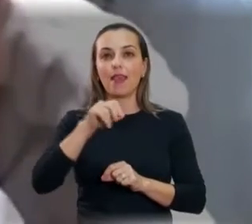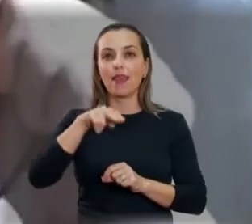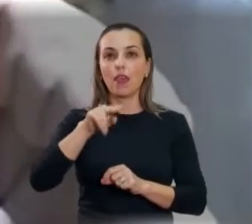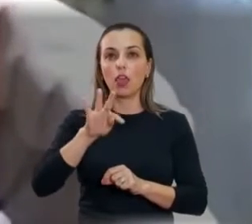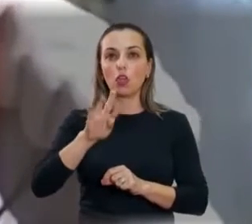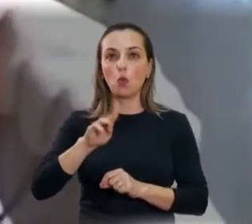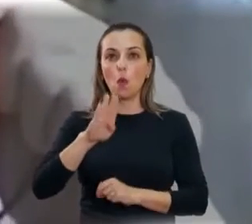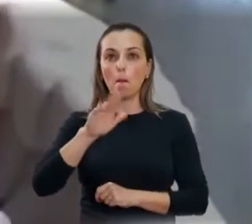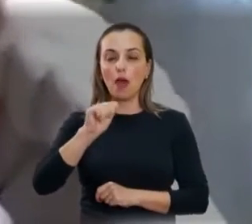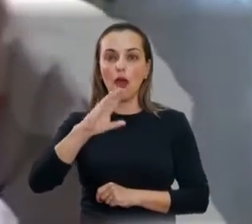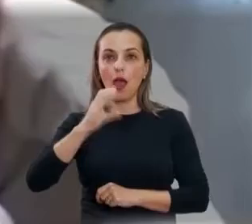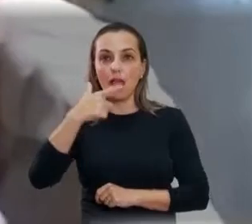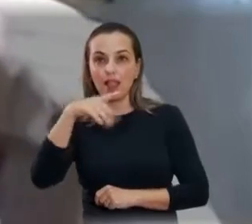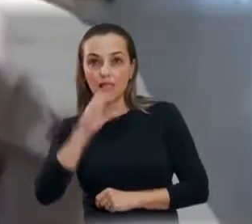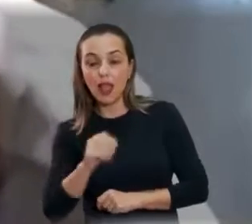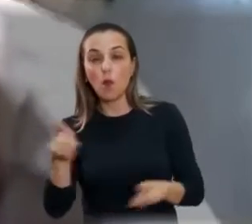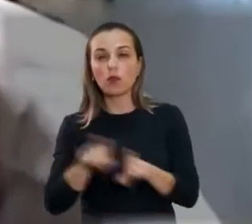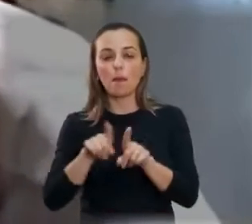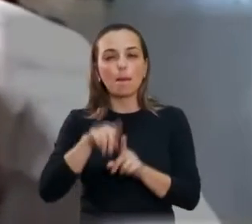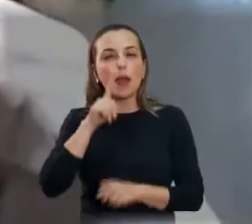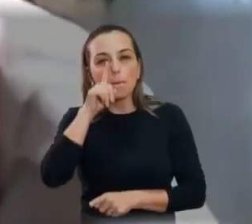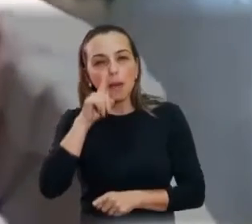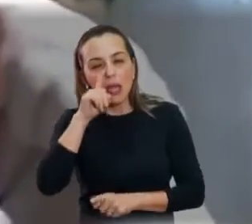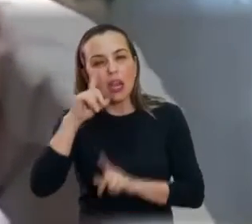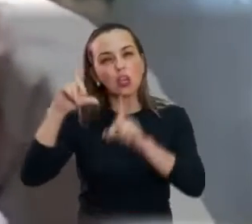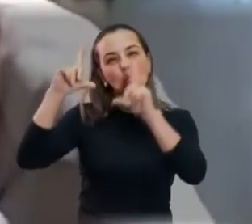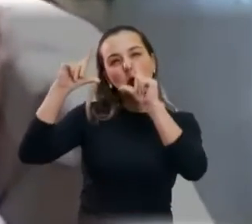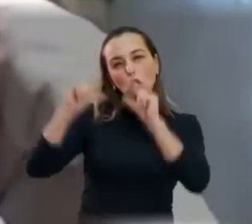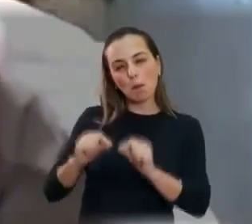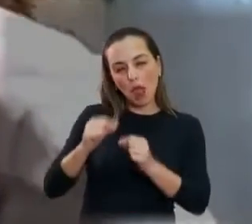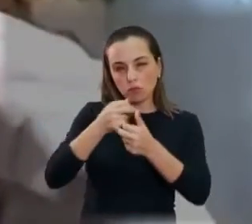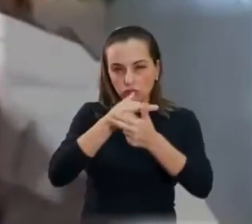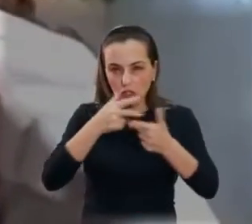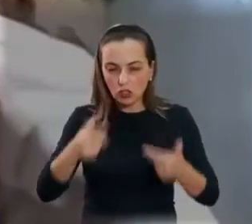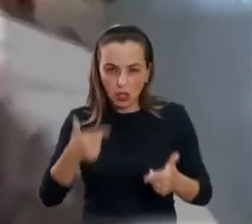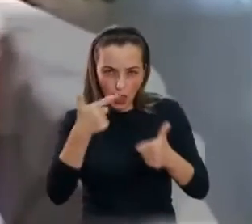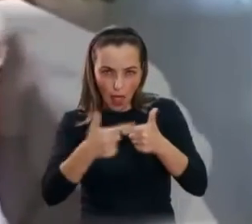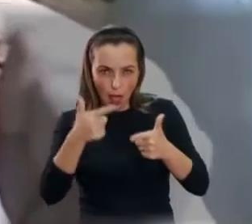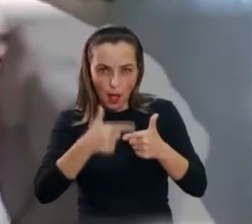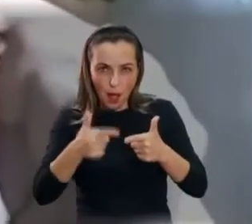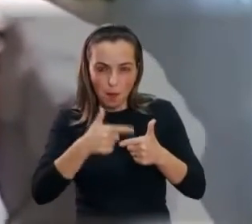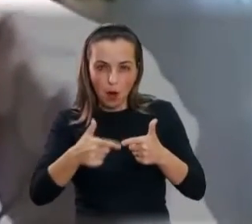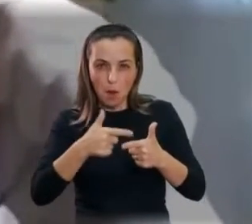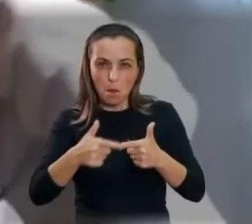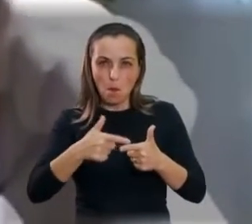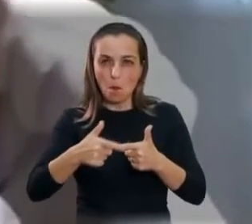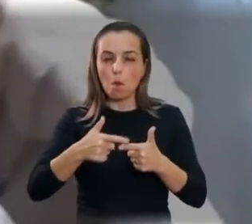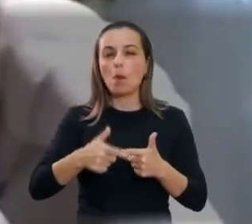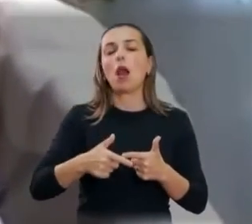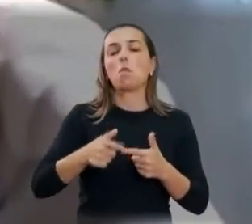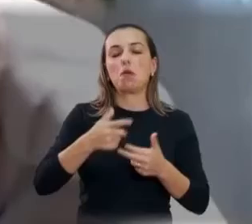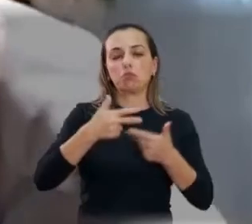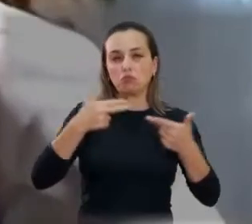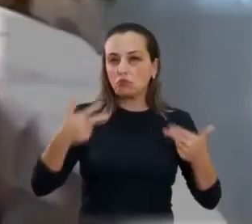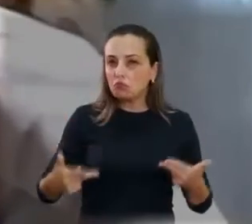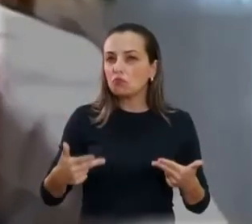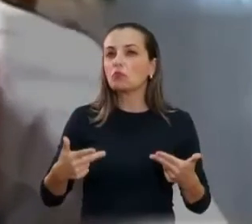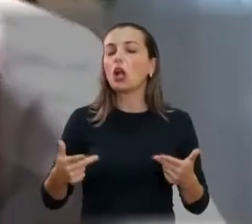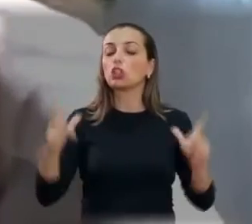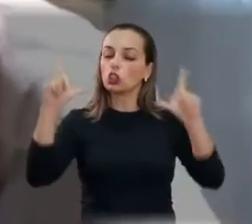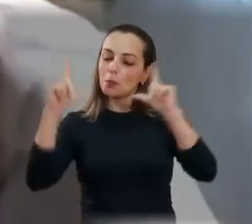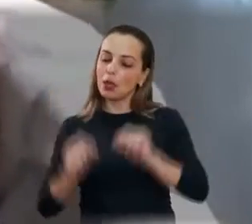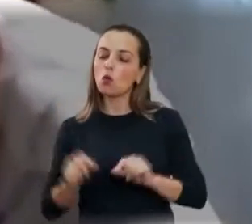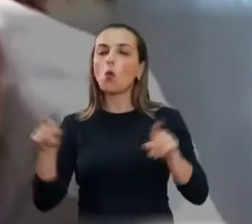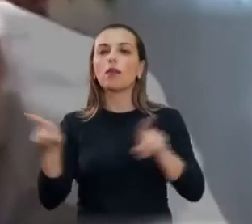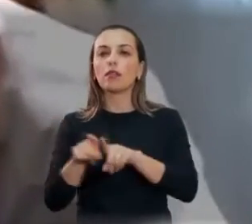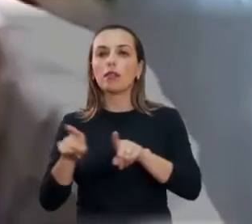relativos a esses processos, como lesão de tecidos de traqueia e do pulmão do paciente, respectivamente. Reduz o risco de contaminação